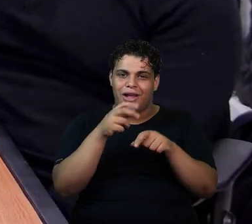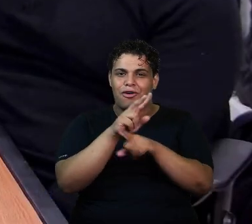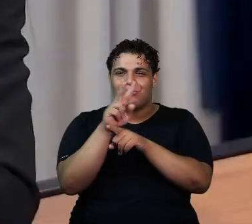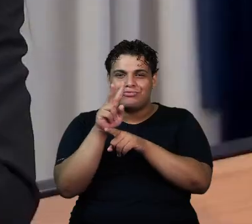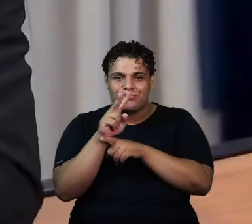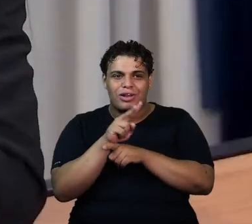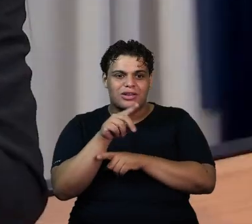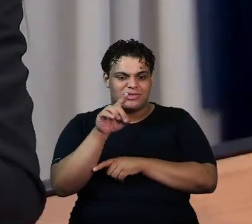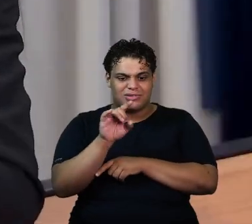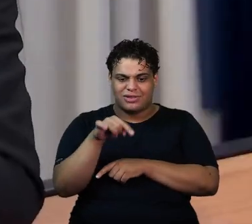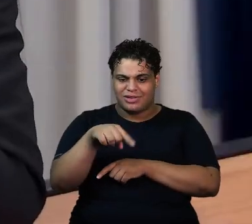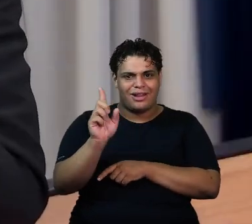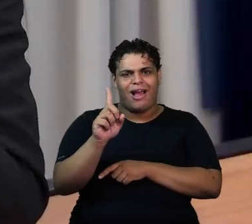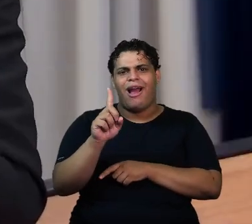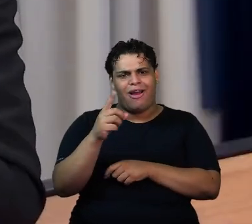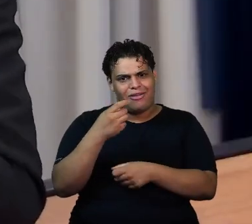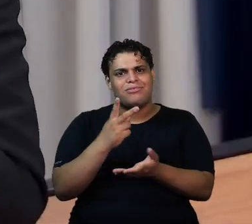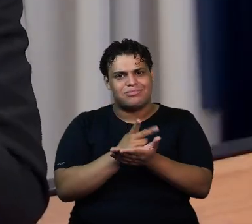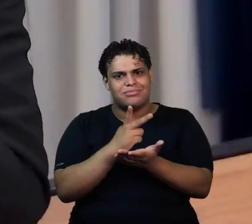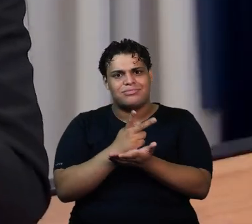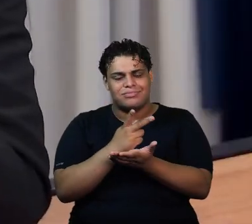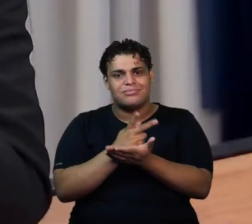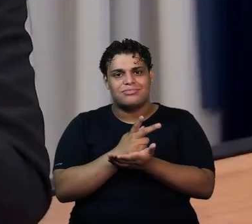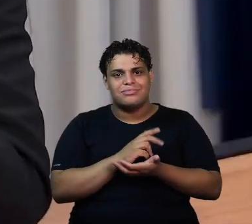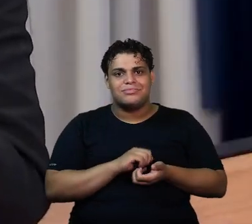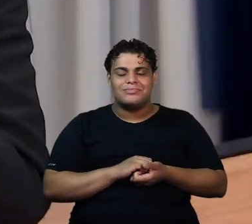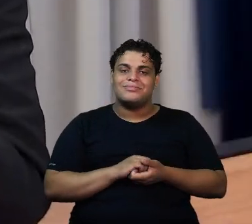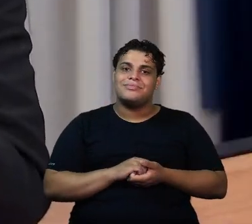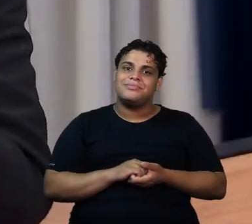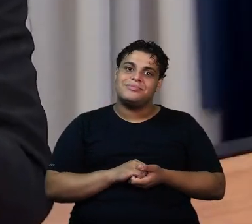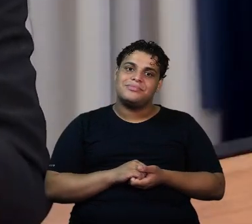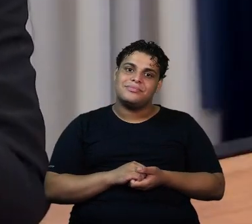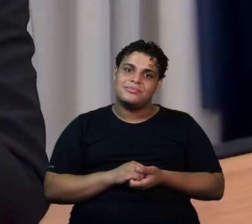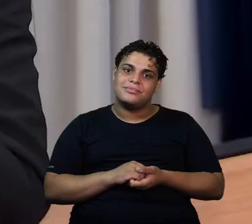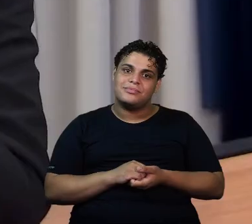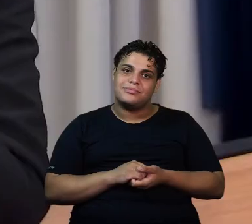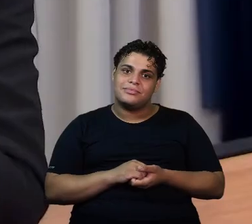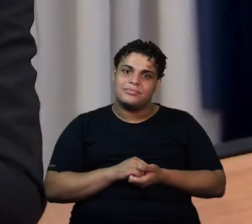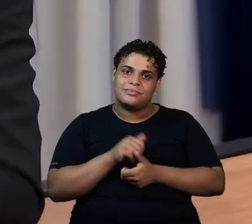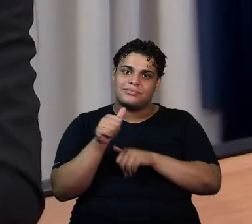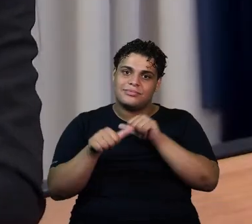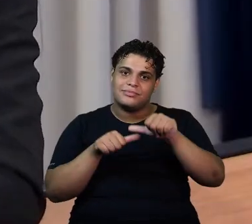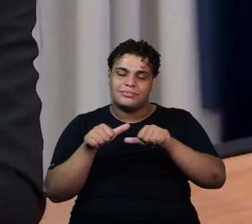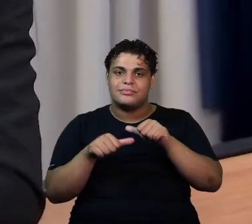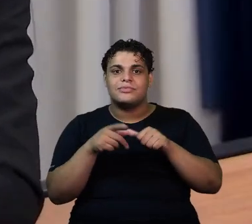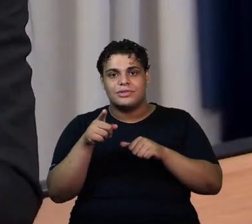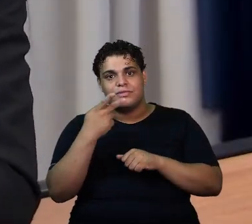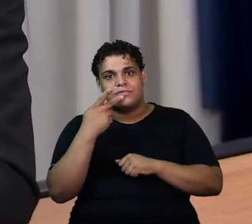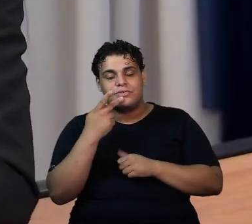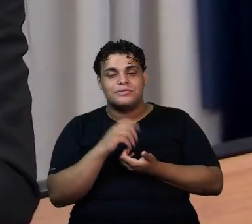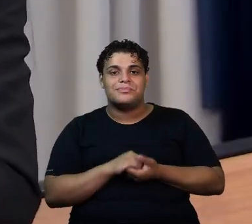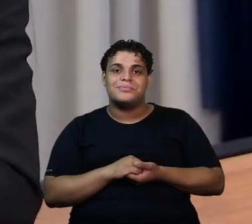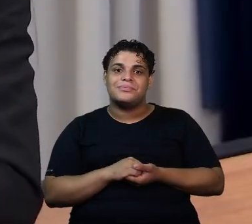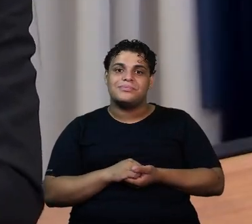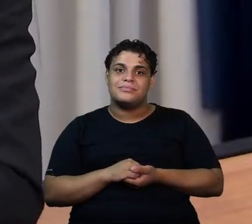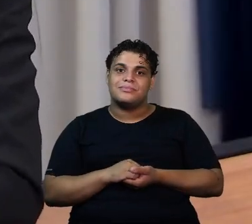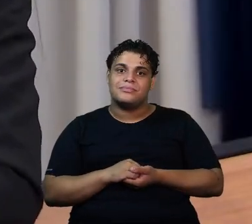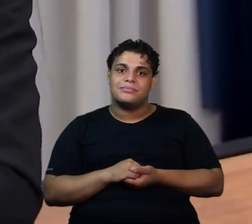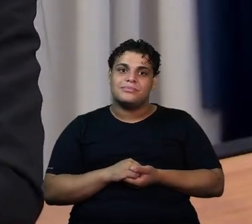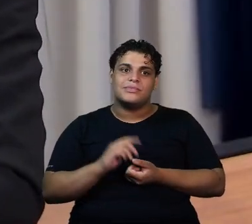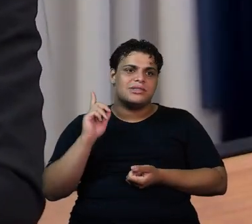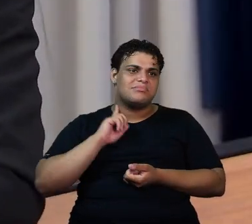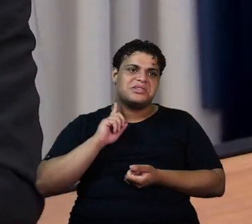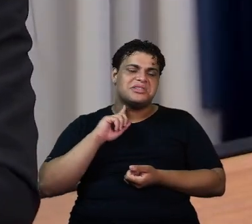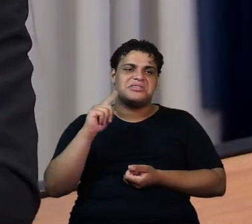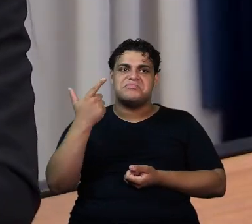é o próximo ano, o outro, né? Através de uma remodelagem do projeto, ele virou e falou assim, pois é, Minas não